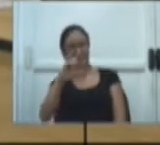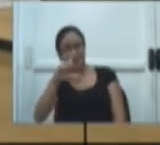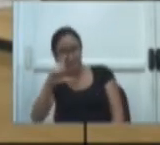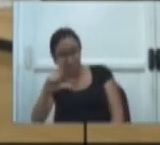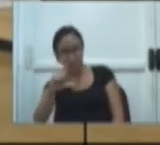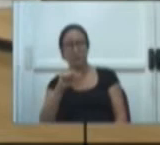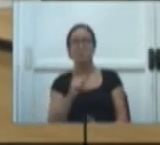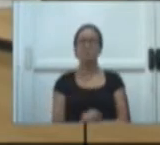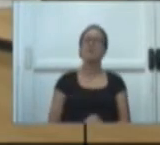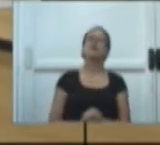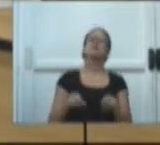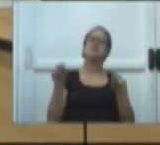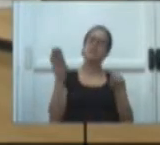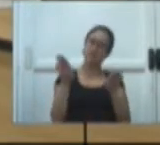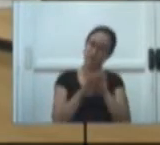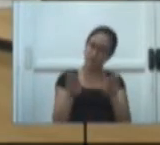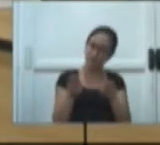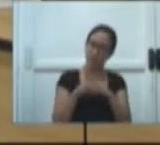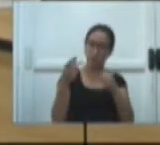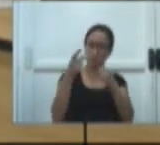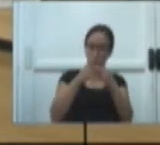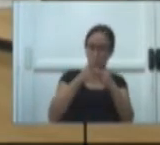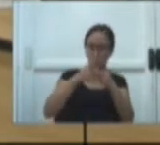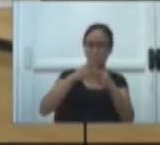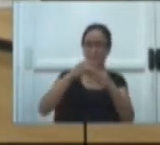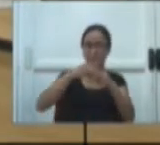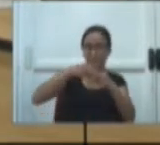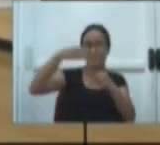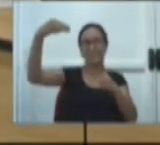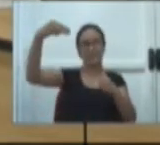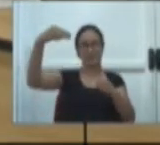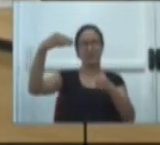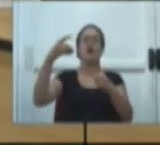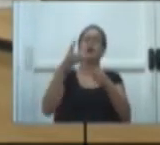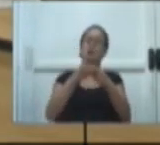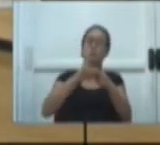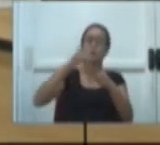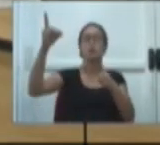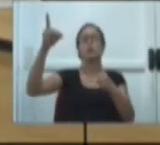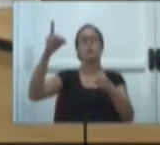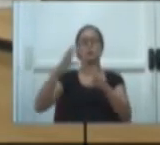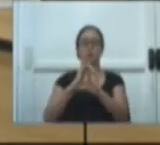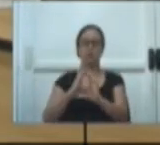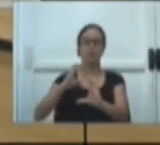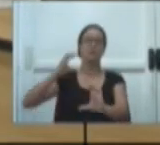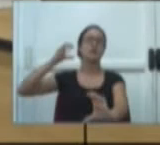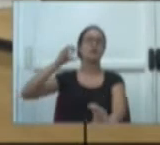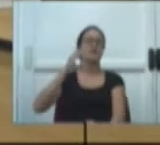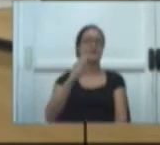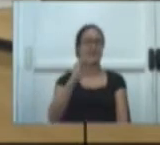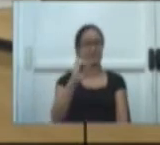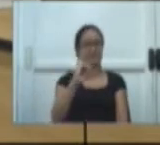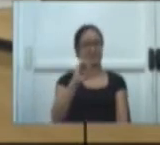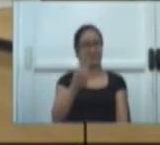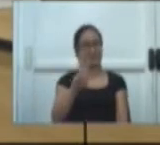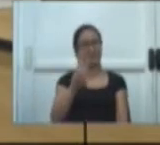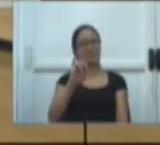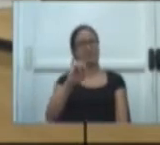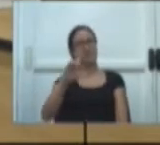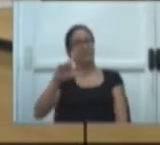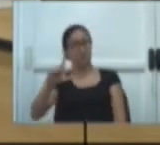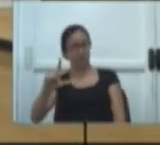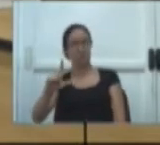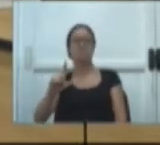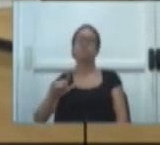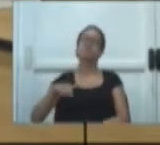fez mestrado e doutorado em Engenharia Civil. Professor concursado da Faculdade de Engenharia Civil, Arquitetura e Urbanismo da